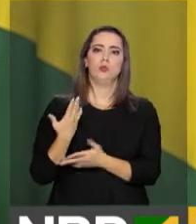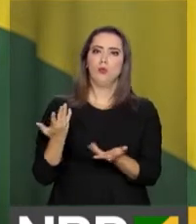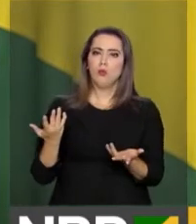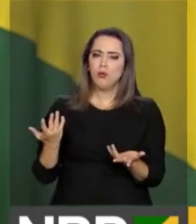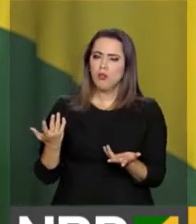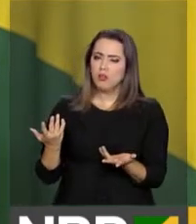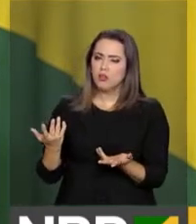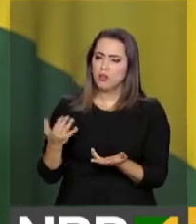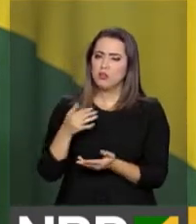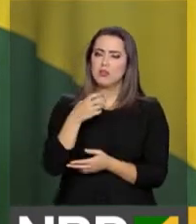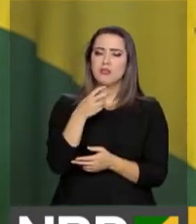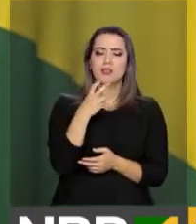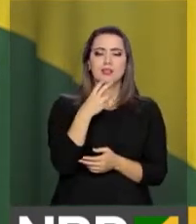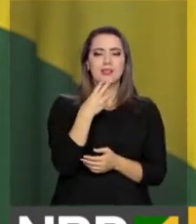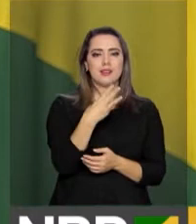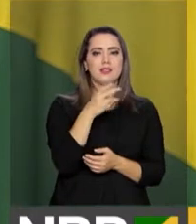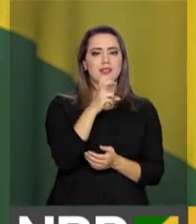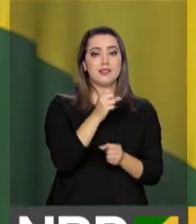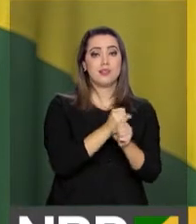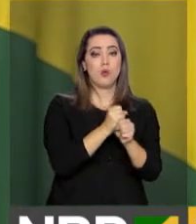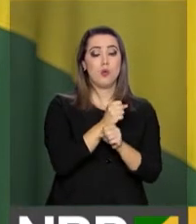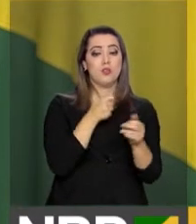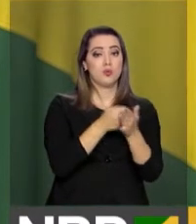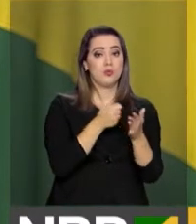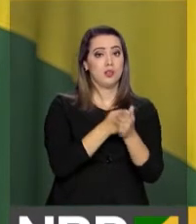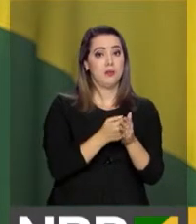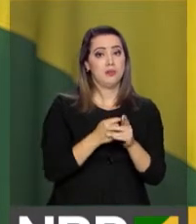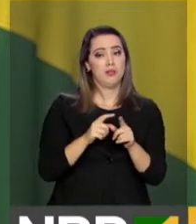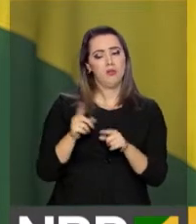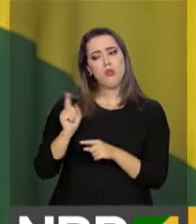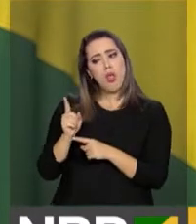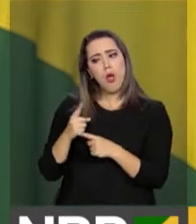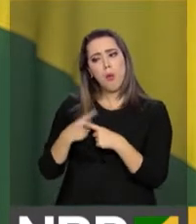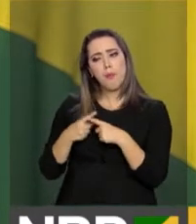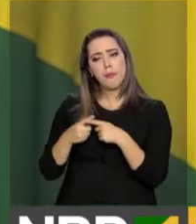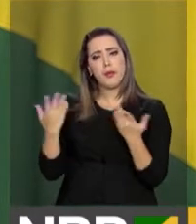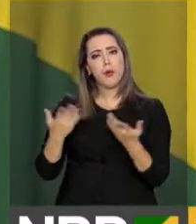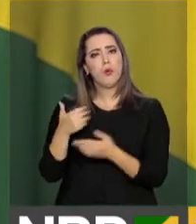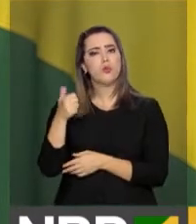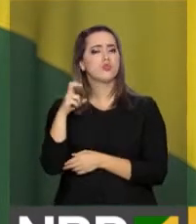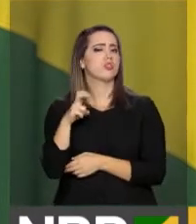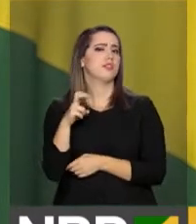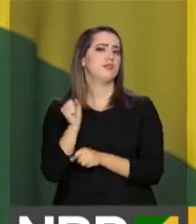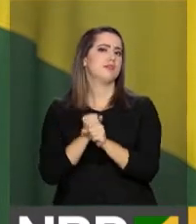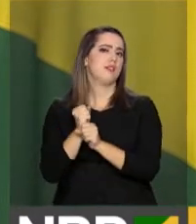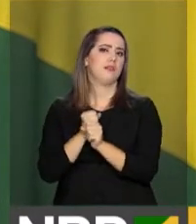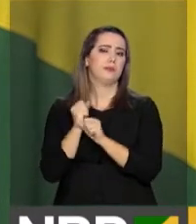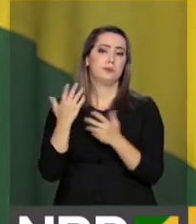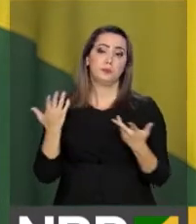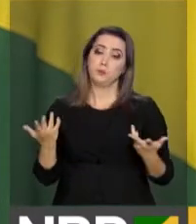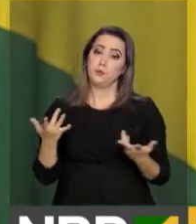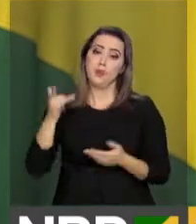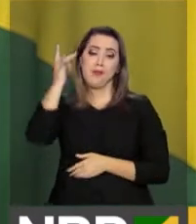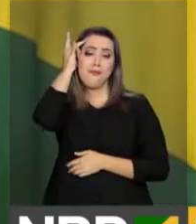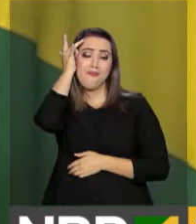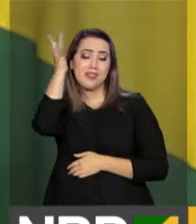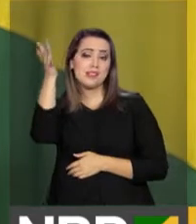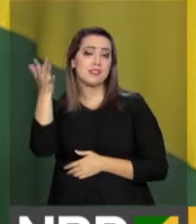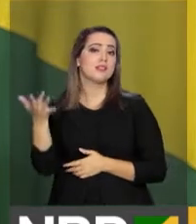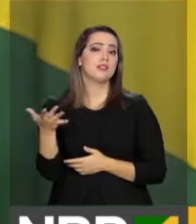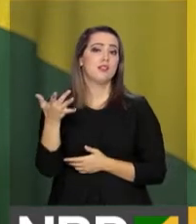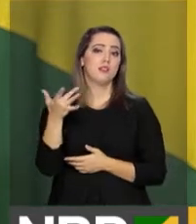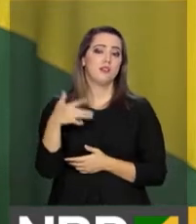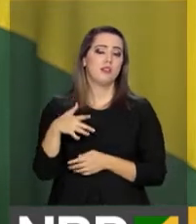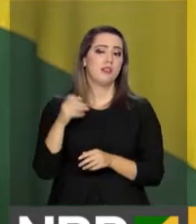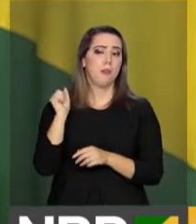porque hoje o tempo de contribuição será de 15 anos portanto a facilitar a aposentadoria daqueles